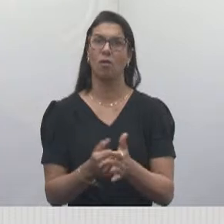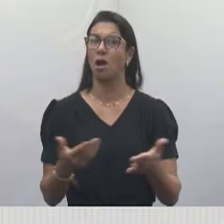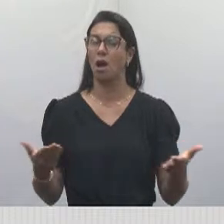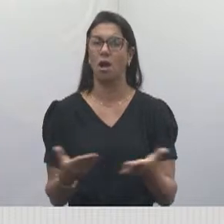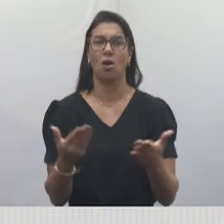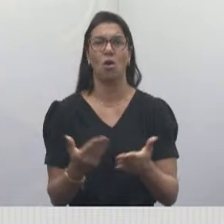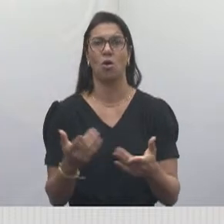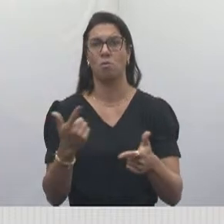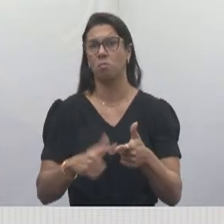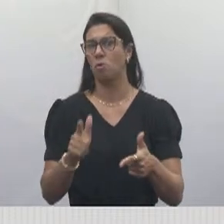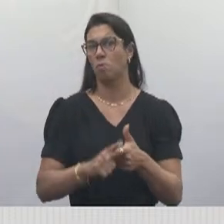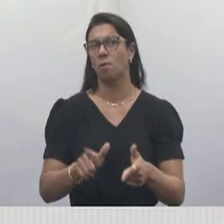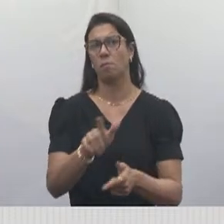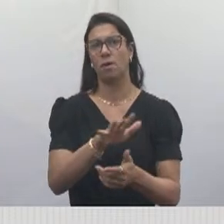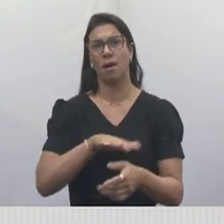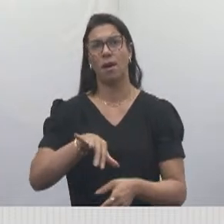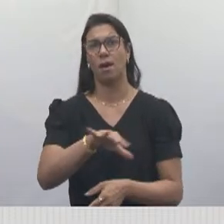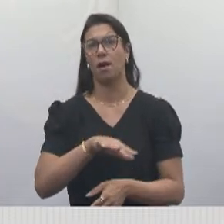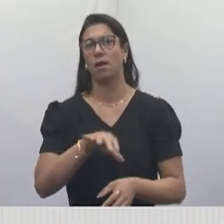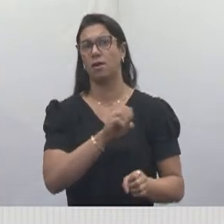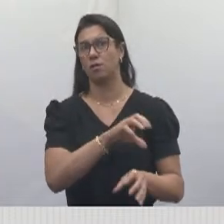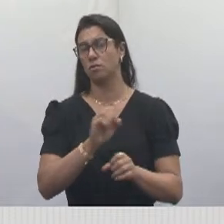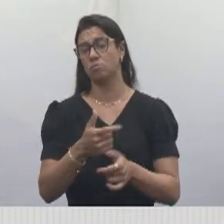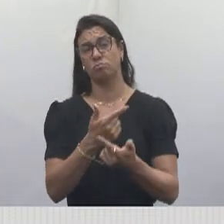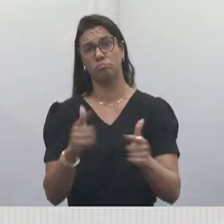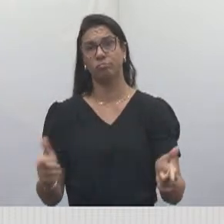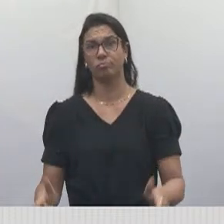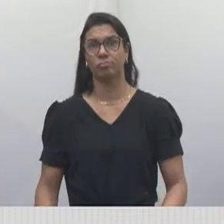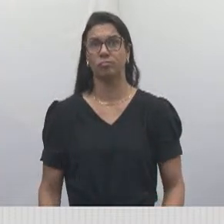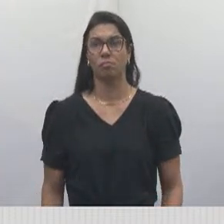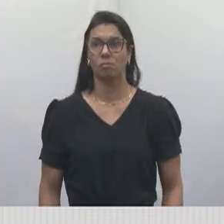do município de ampliações. O próximo, por favor.